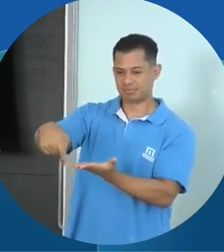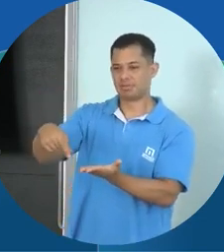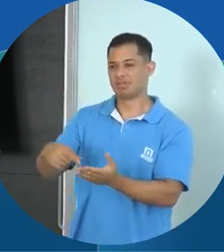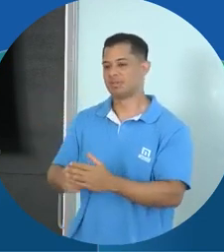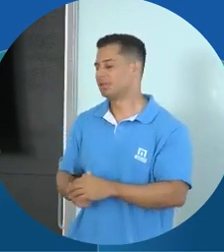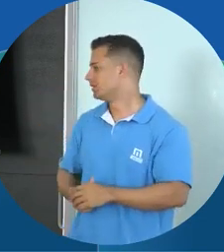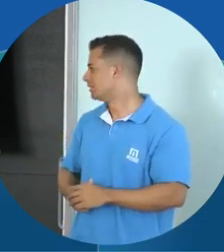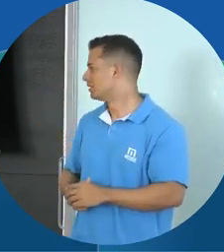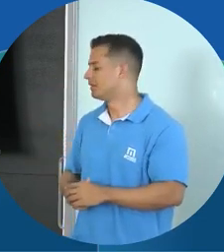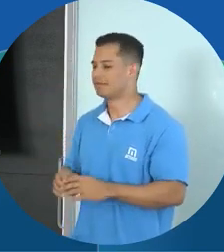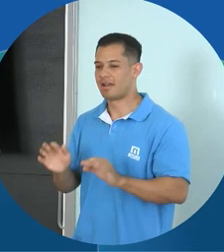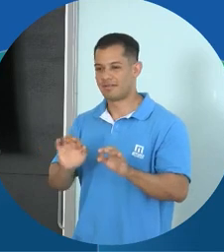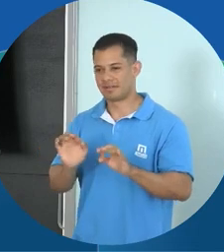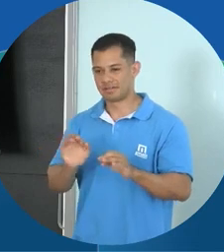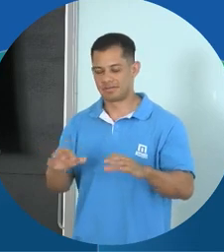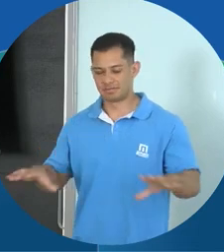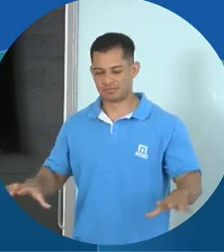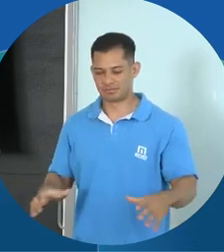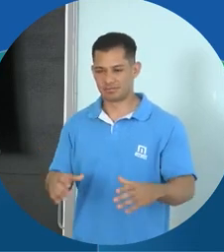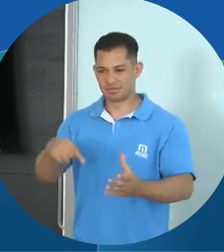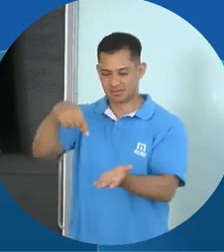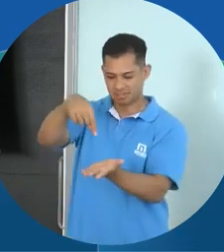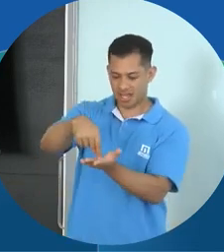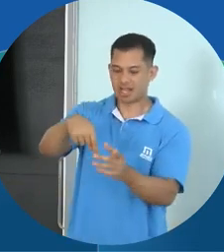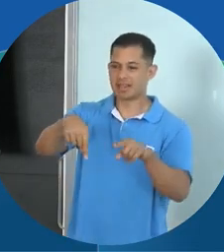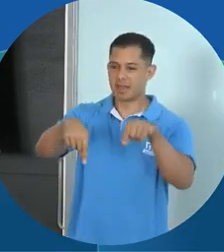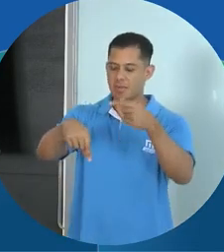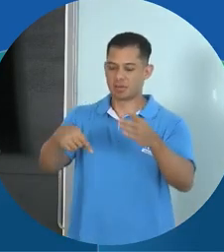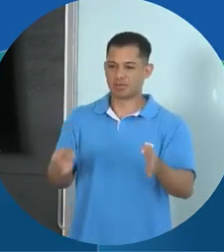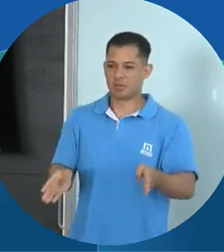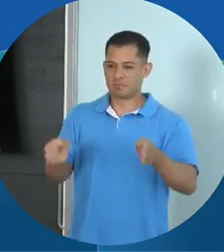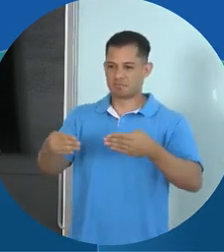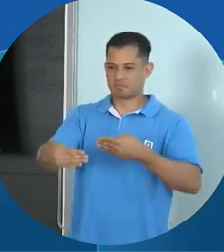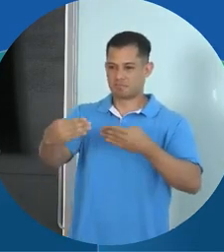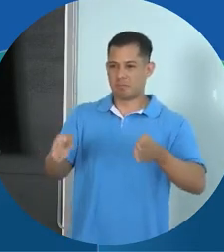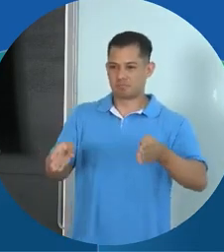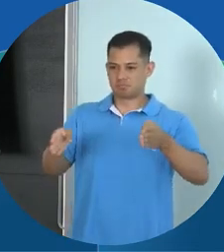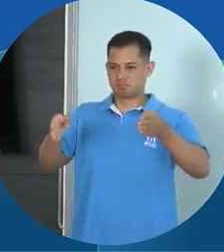o arrasamento e o preparo dos blocos para